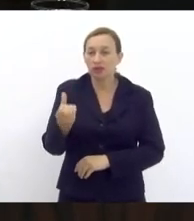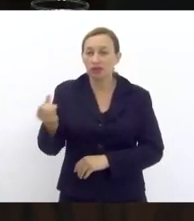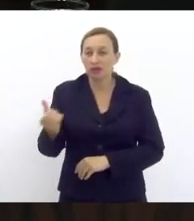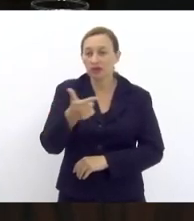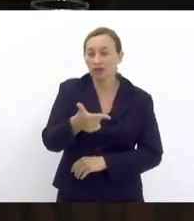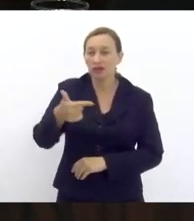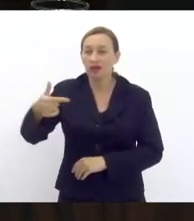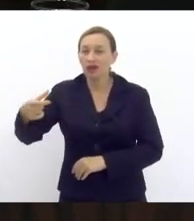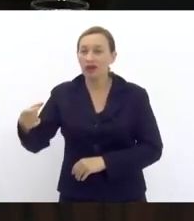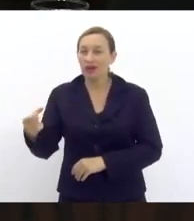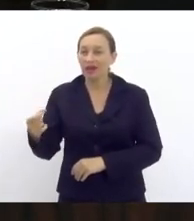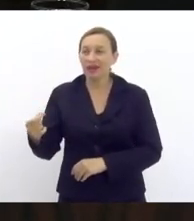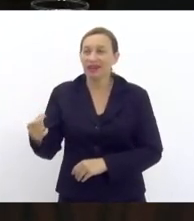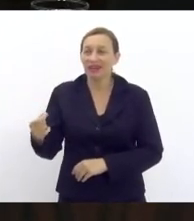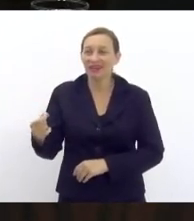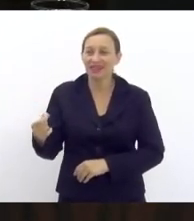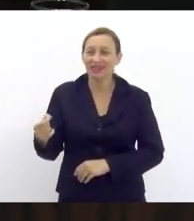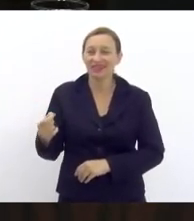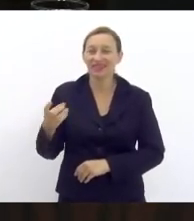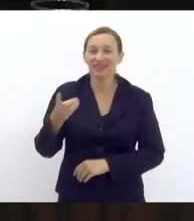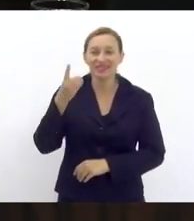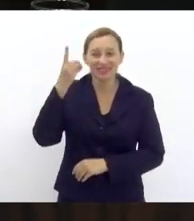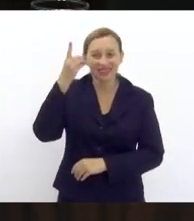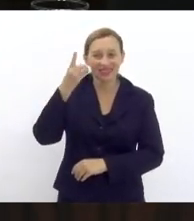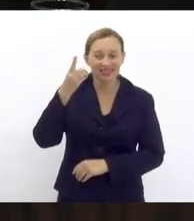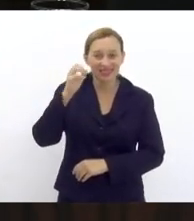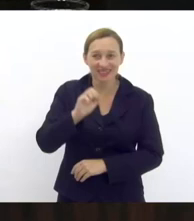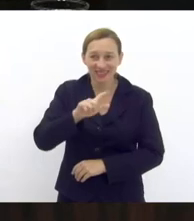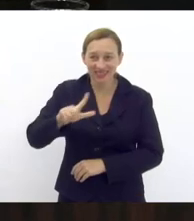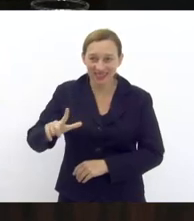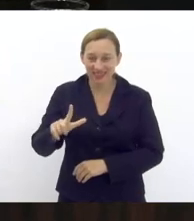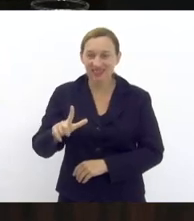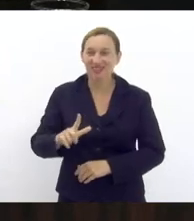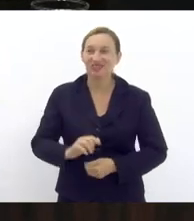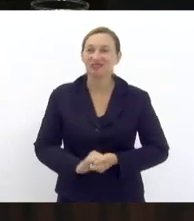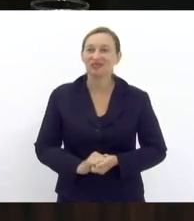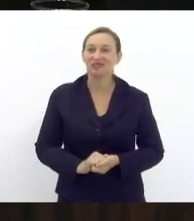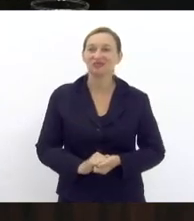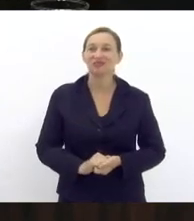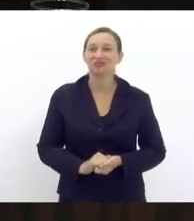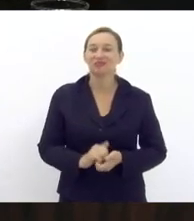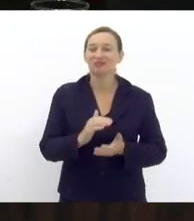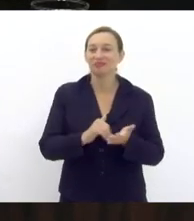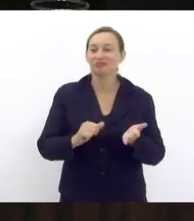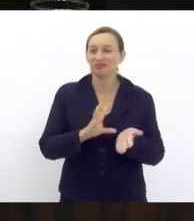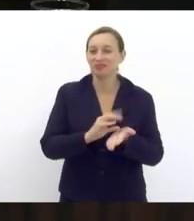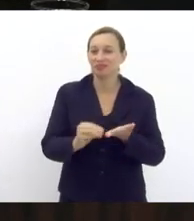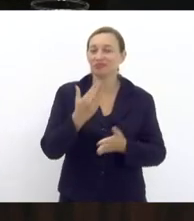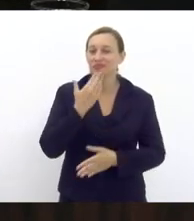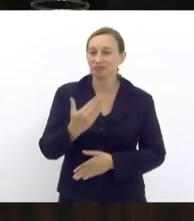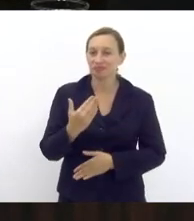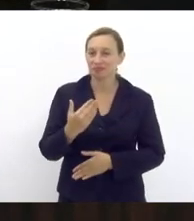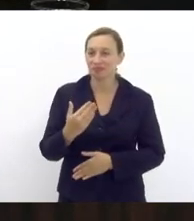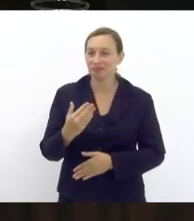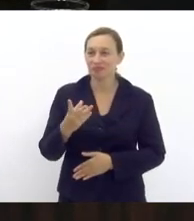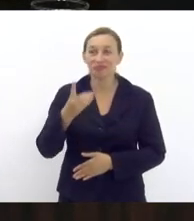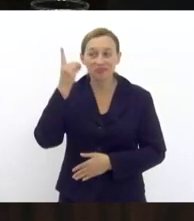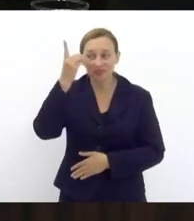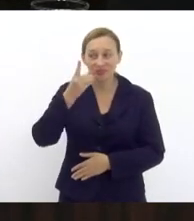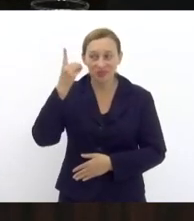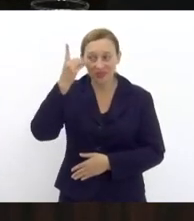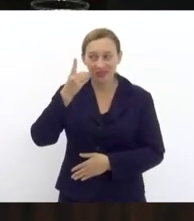2866/2020, de autoria do deputado Daniel Liberão. Retirado de pauta a pedido do autor. Retirado de pauta a pedido do nosso nobre